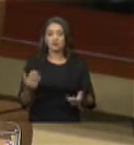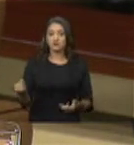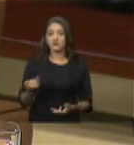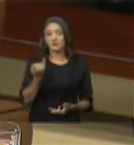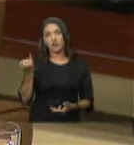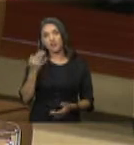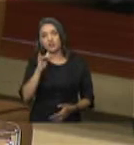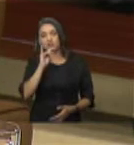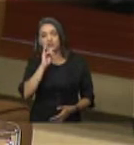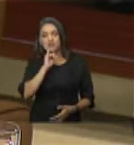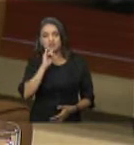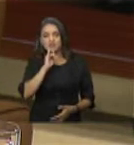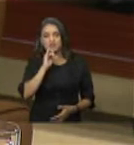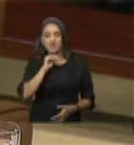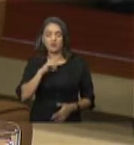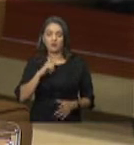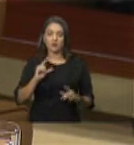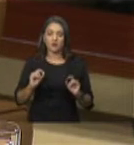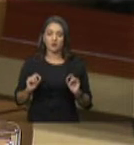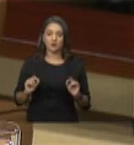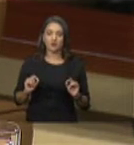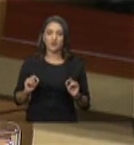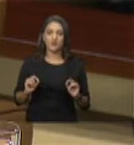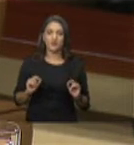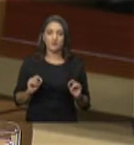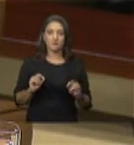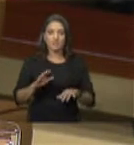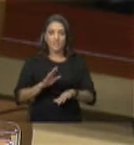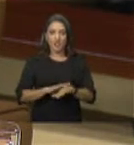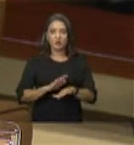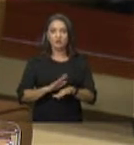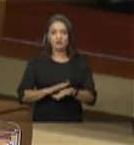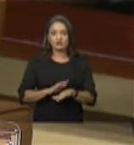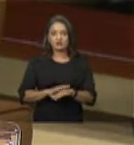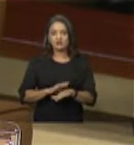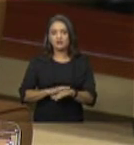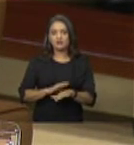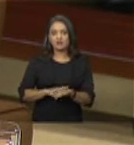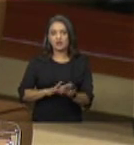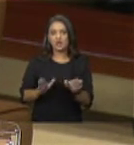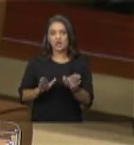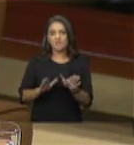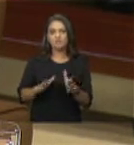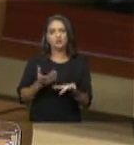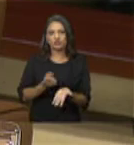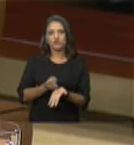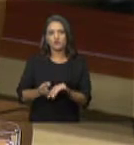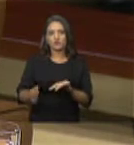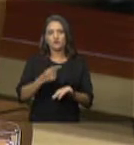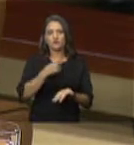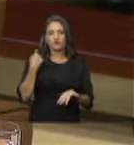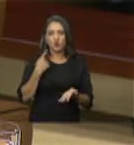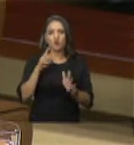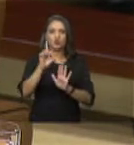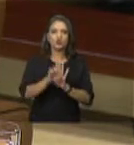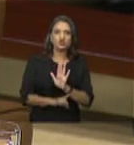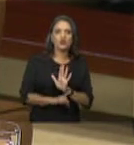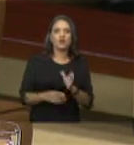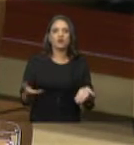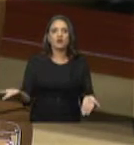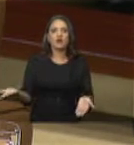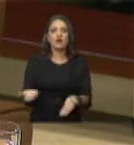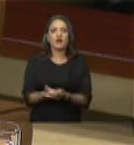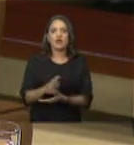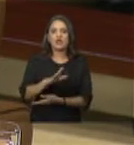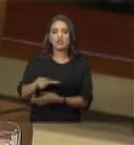como por exemplo aí eventual caducidade do direito de deduzir ação rescisória por